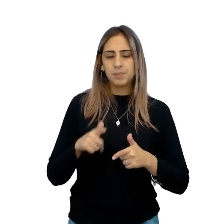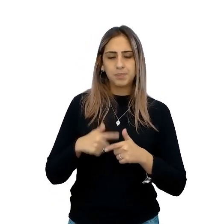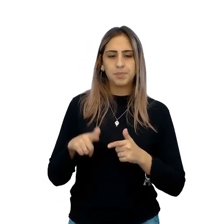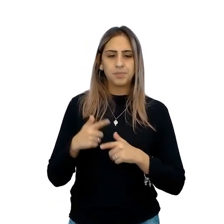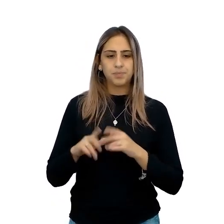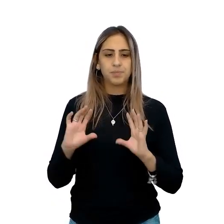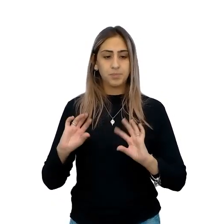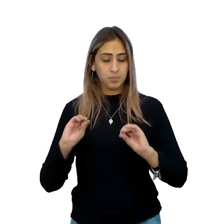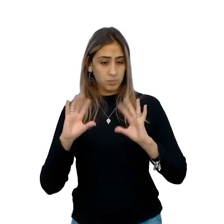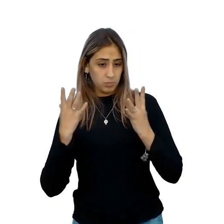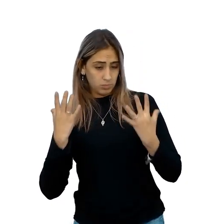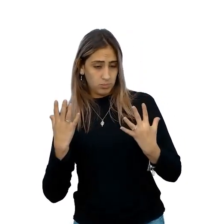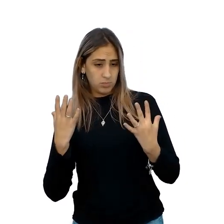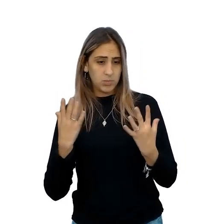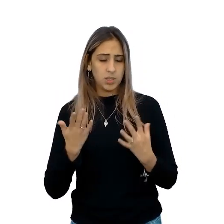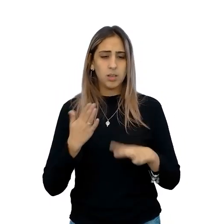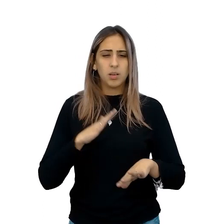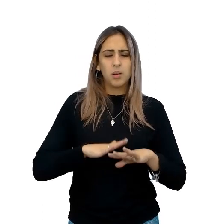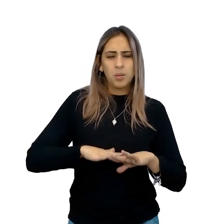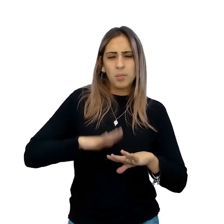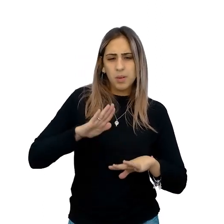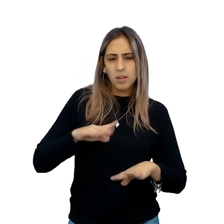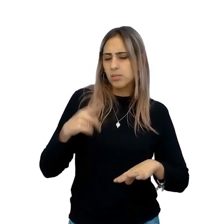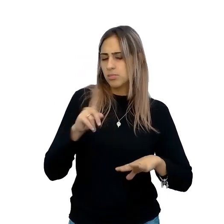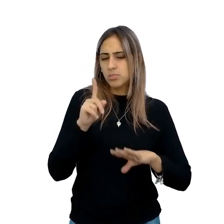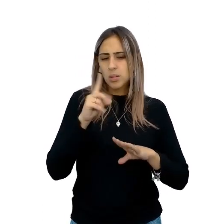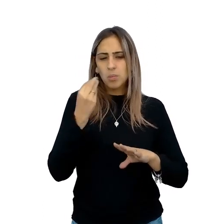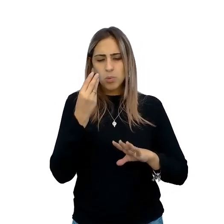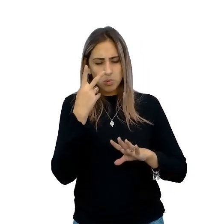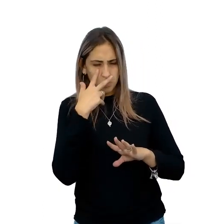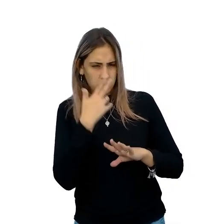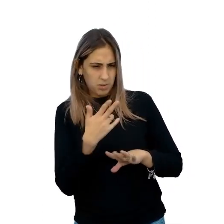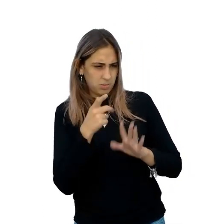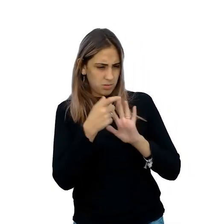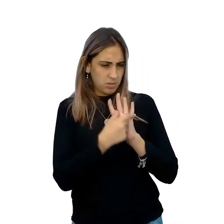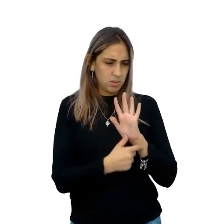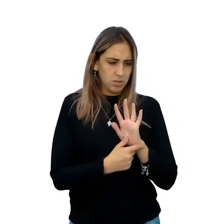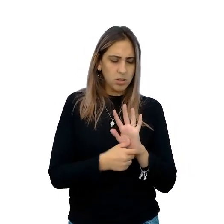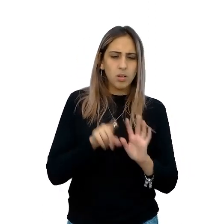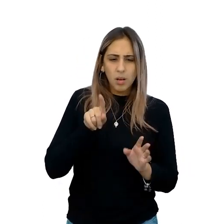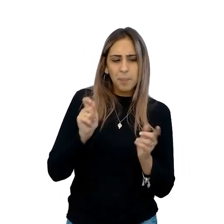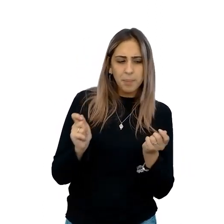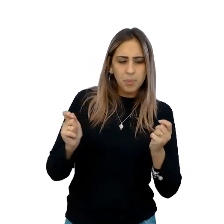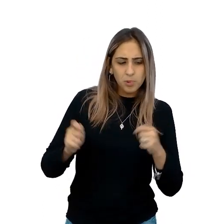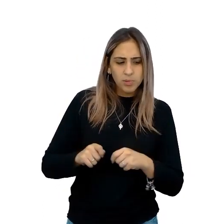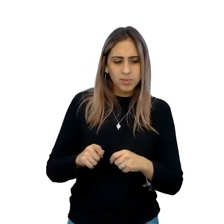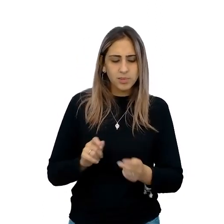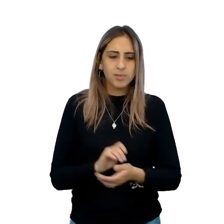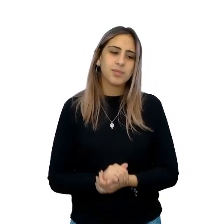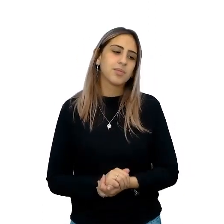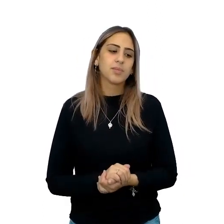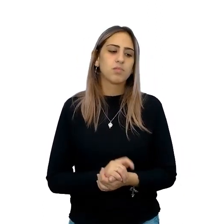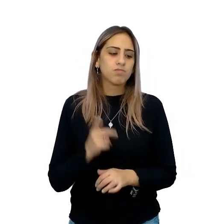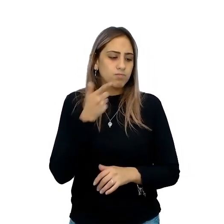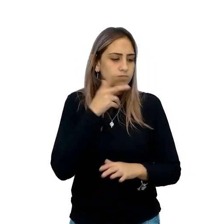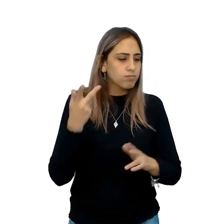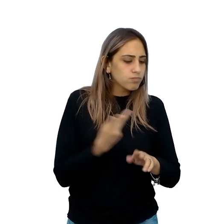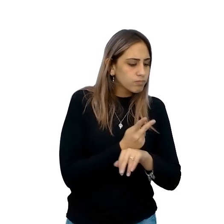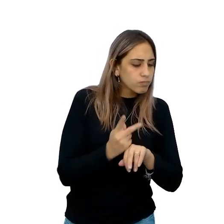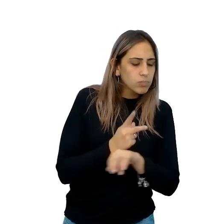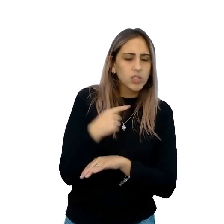cujas soluções, por mais que não sejam tão evidentes, mas que sejam possíveis de serem alcançadas, né? Eles vão,